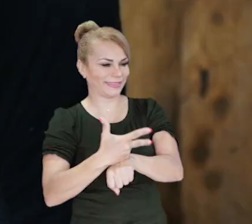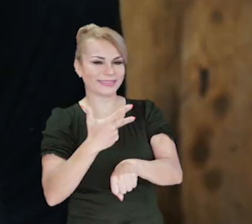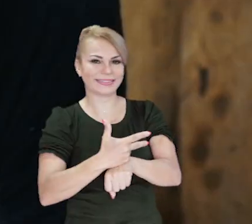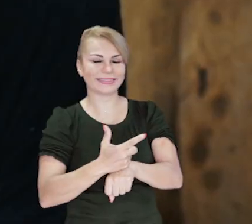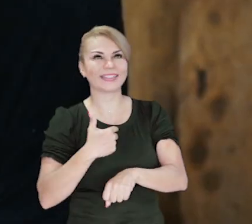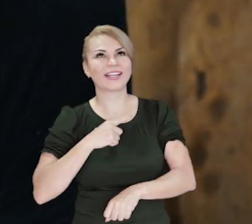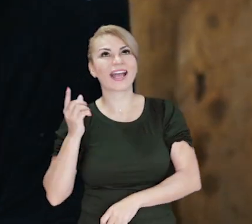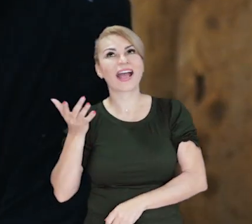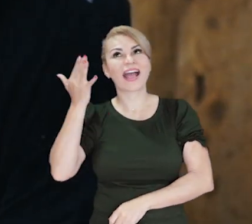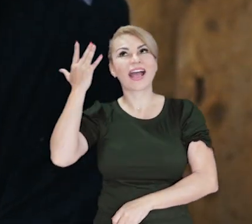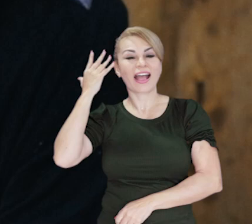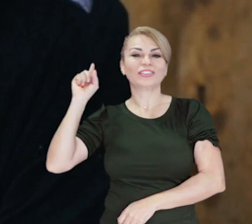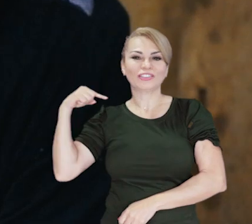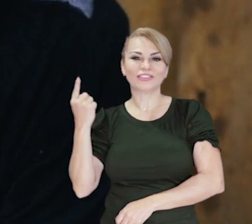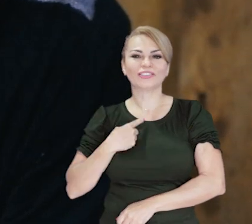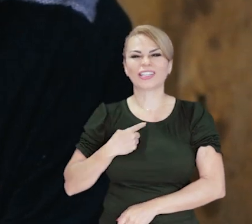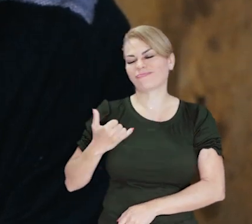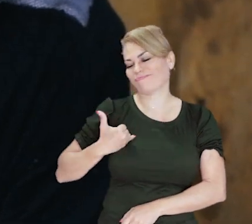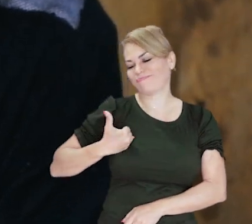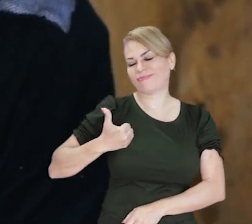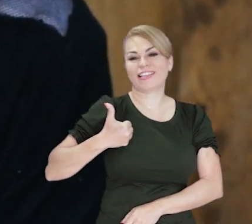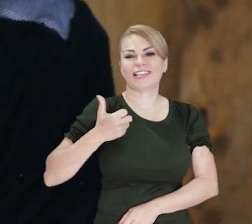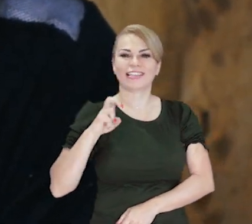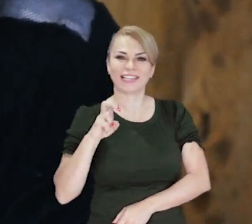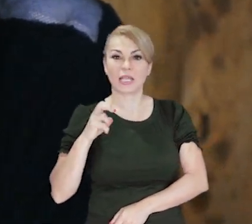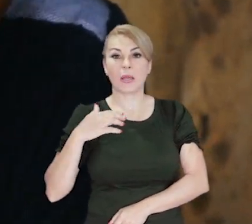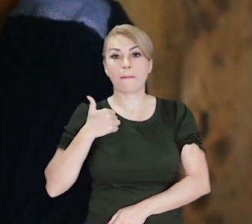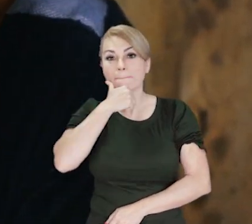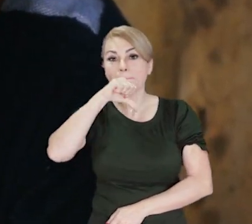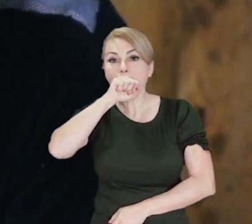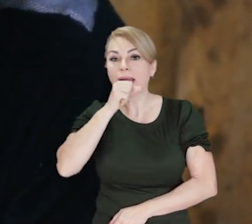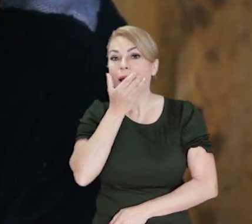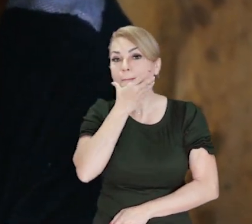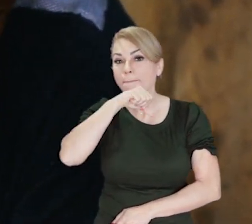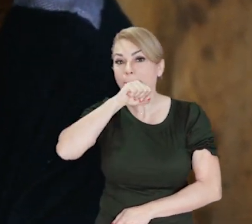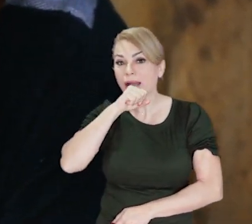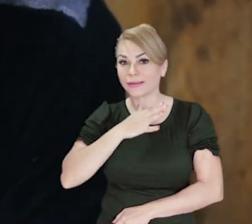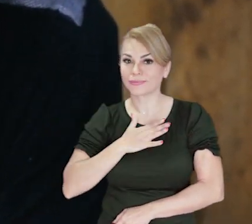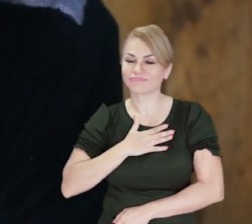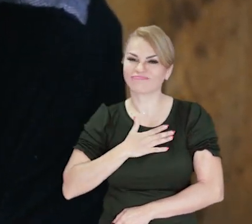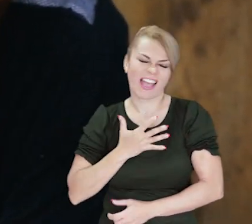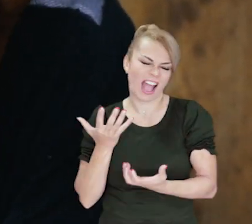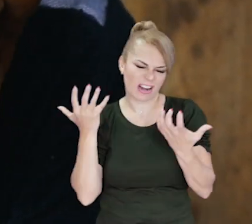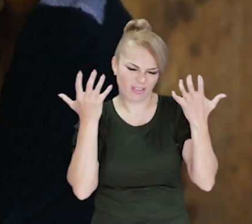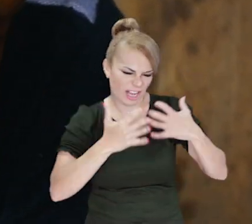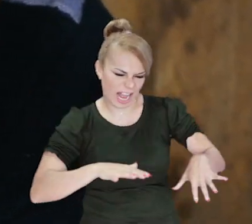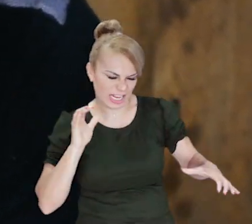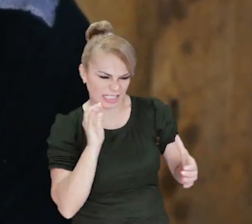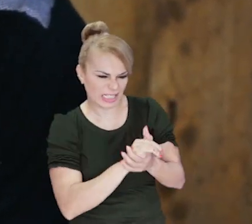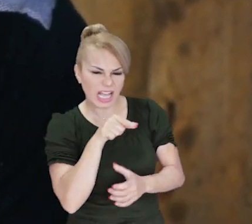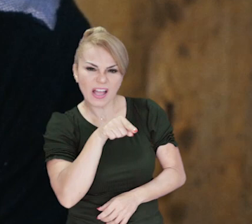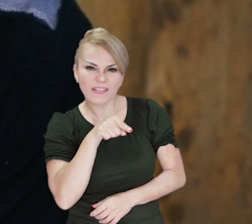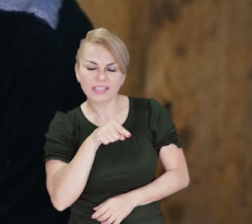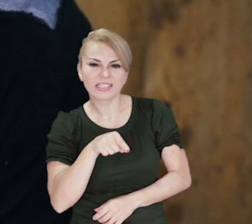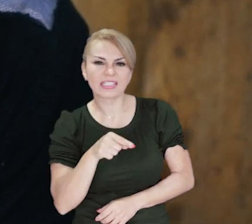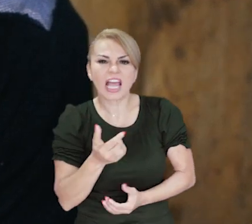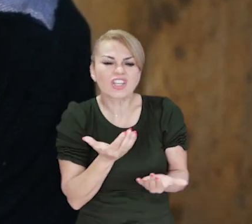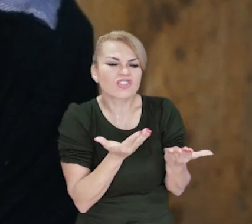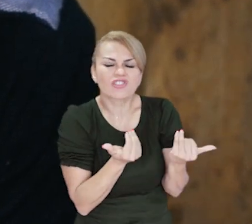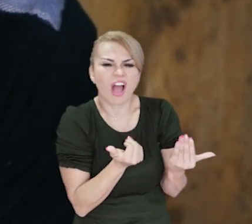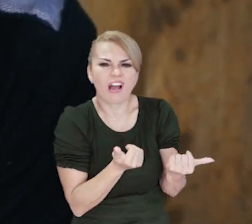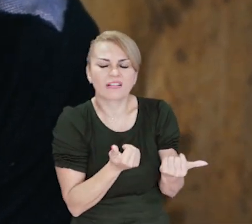registro. Mas, rapaz, nós se conhecemos, eu estava novinha, eu estava com 15 anos. Ah, meus pais ainda não queriam,